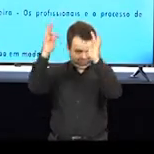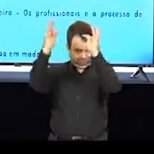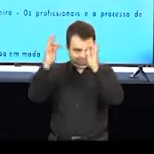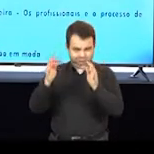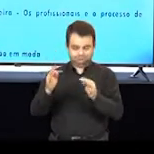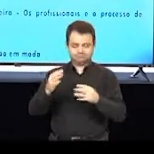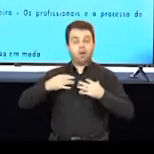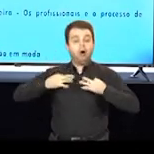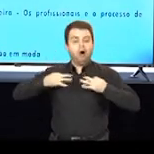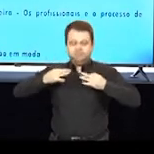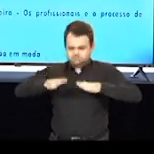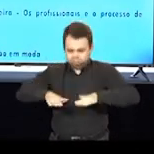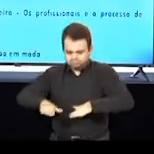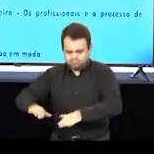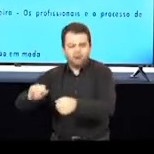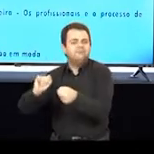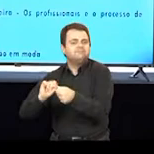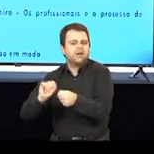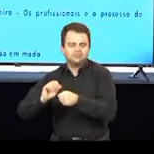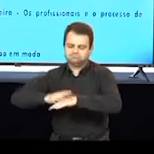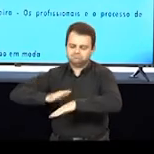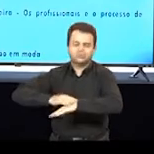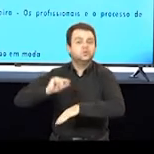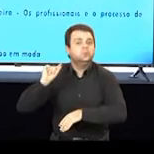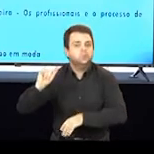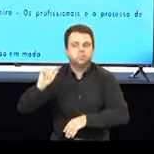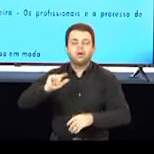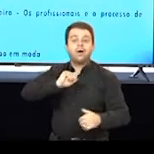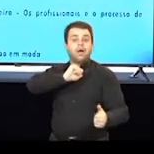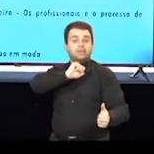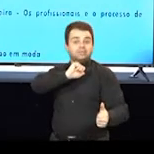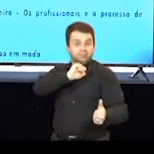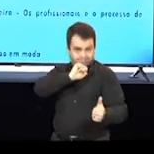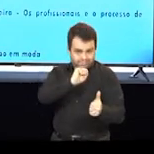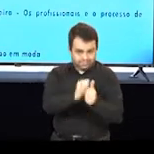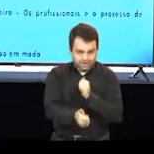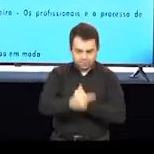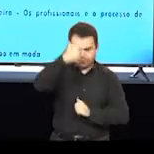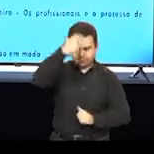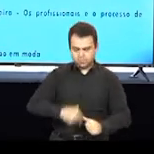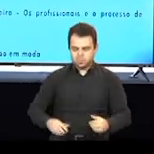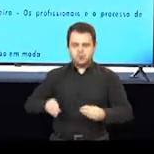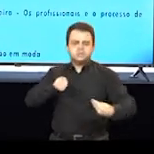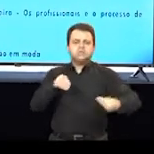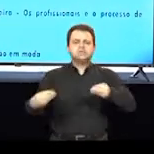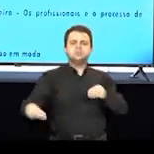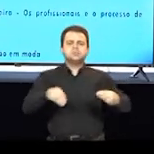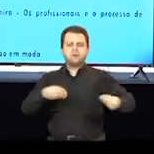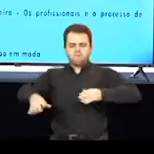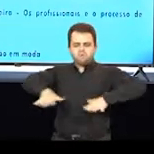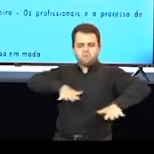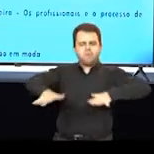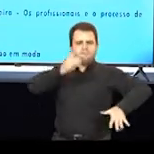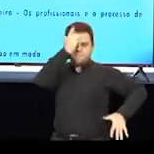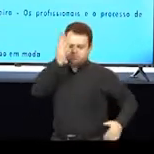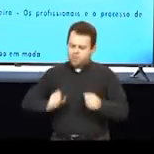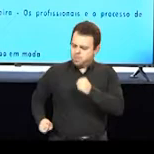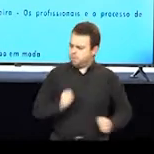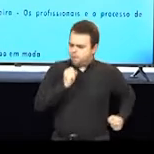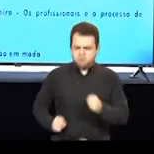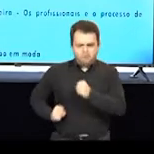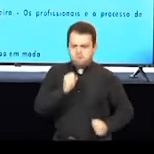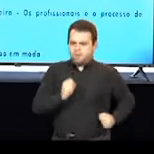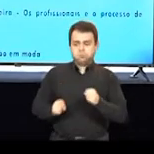fabricação de tecidos, que possibilita, por exemplo, o atleta a atingir máxima performance no